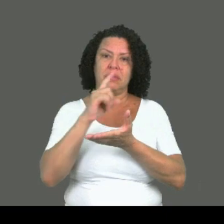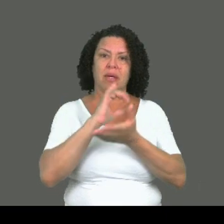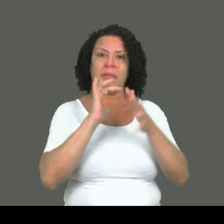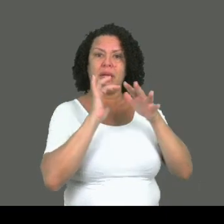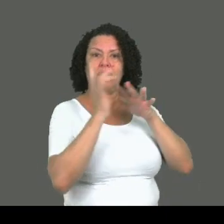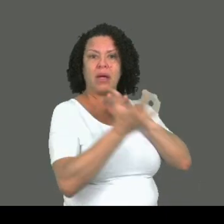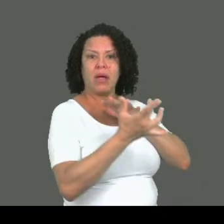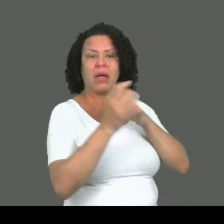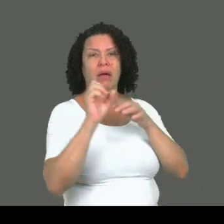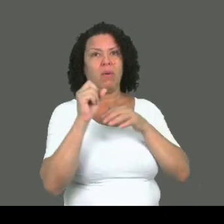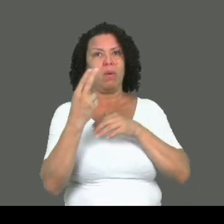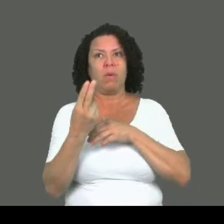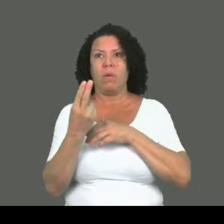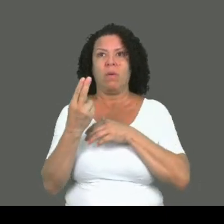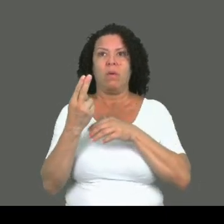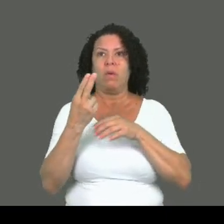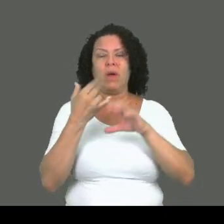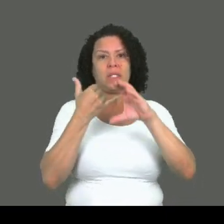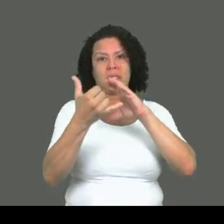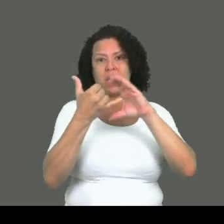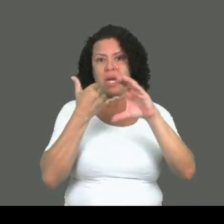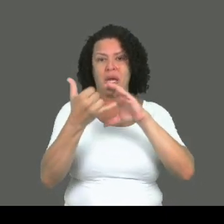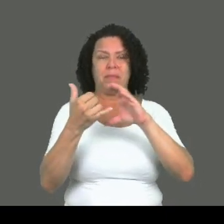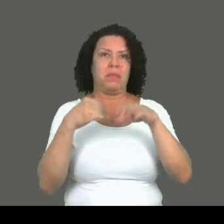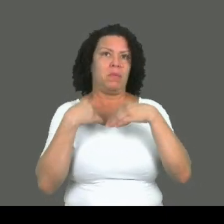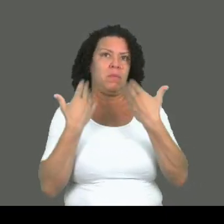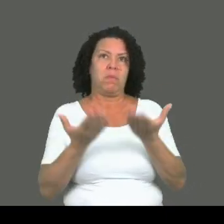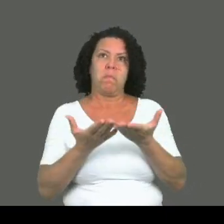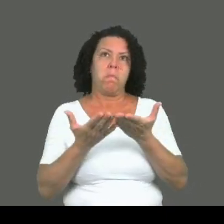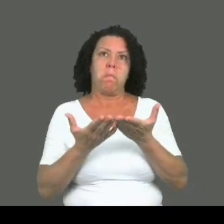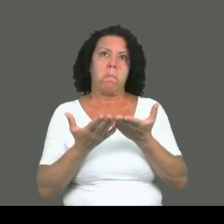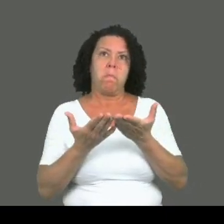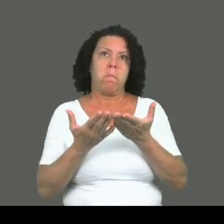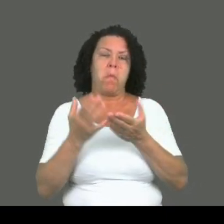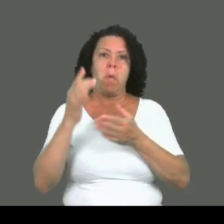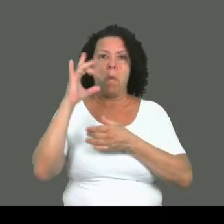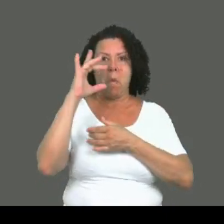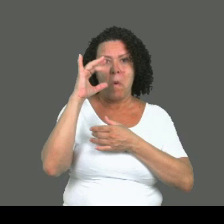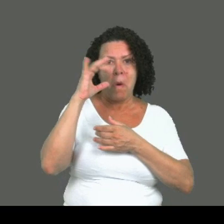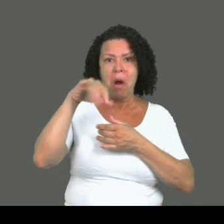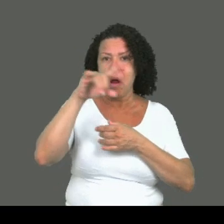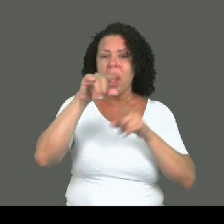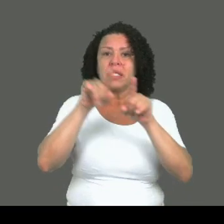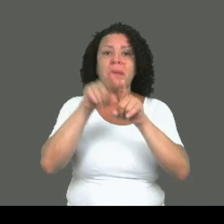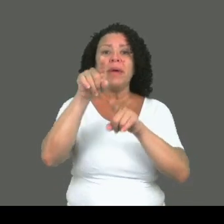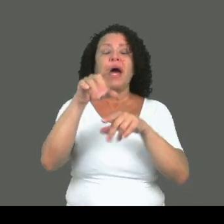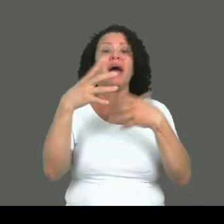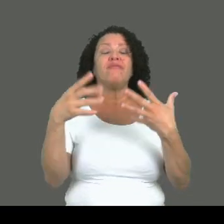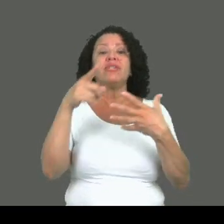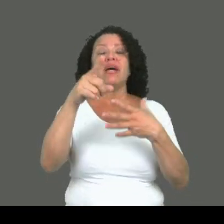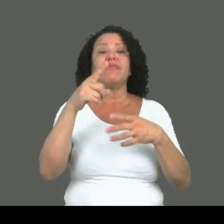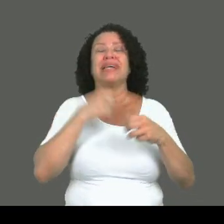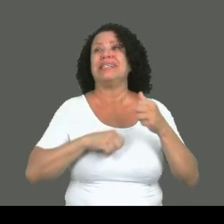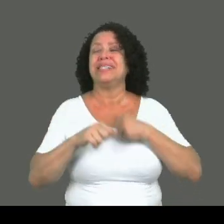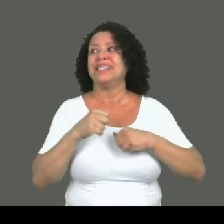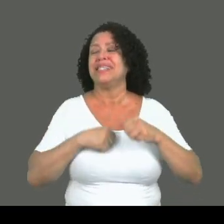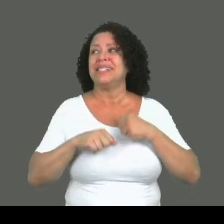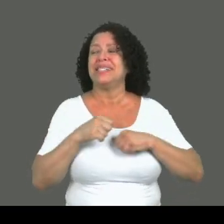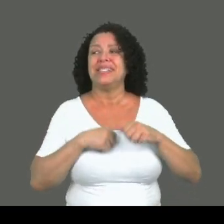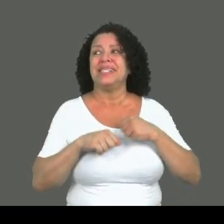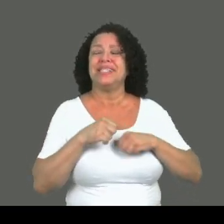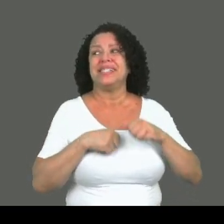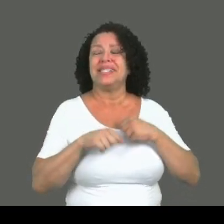sociais, ou pelo WhatsApp, ou pelo Instagram, enfim. E aí você fica super